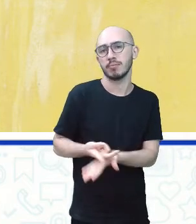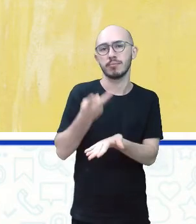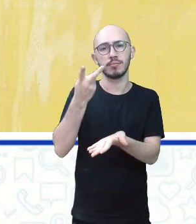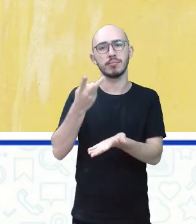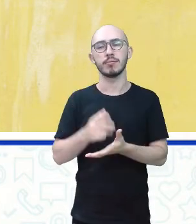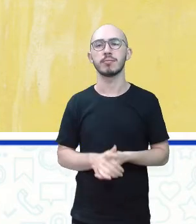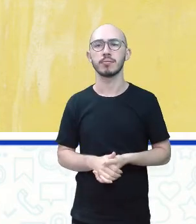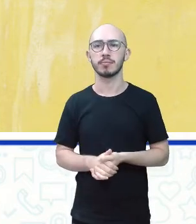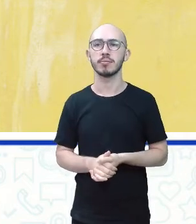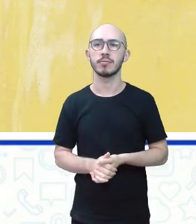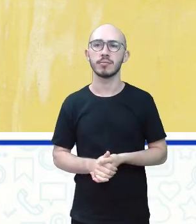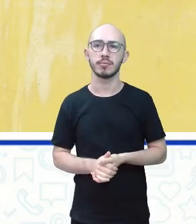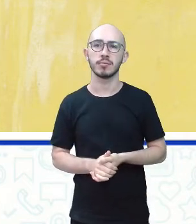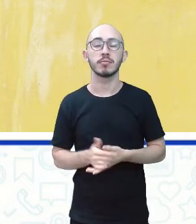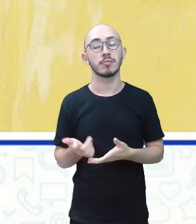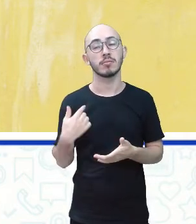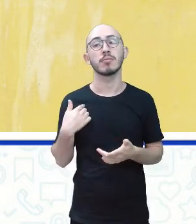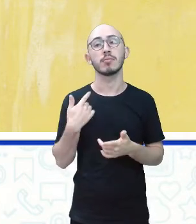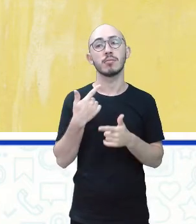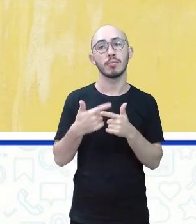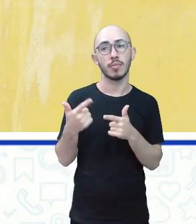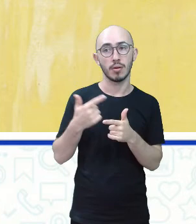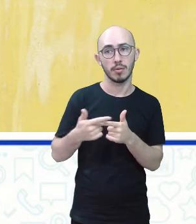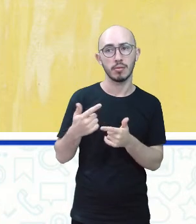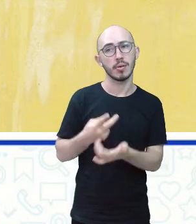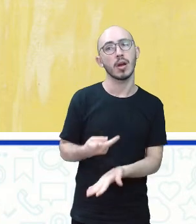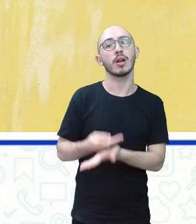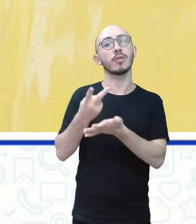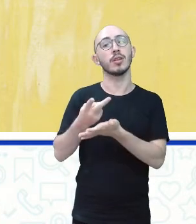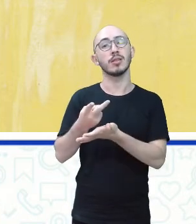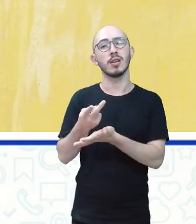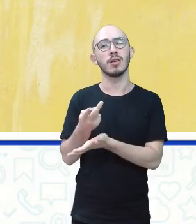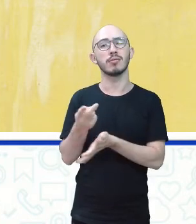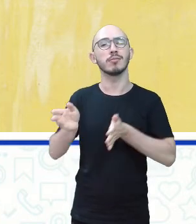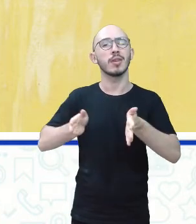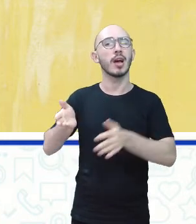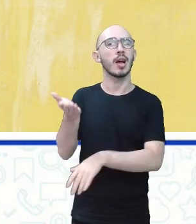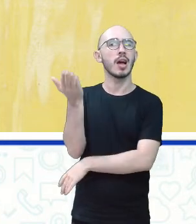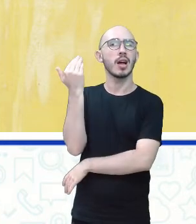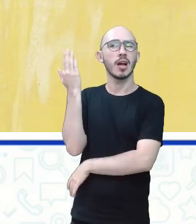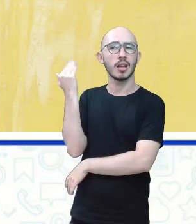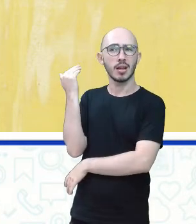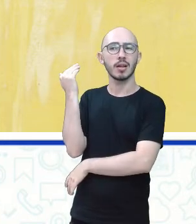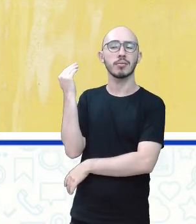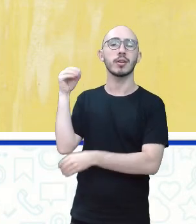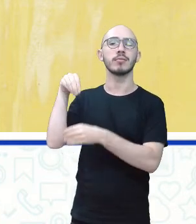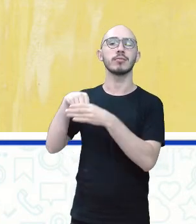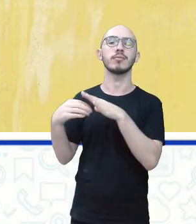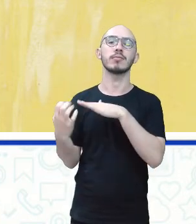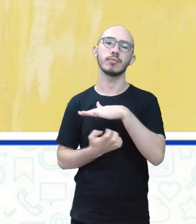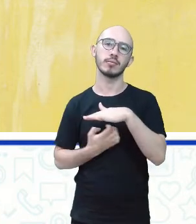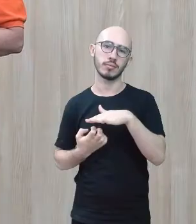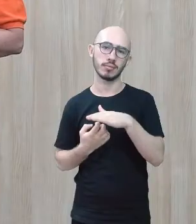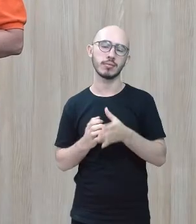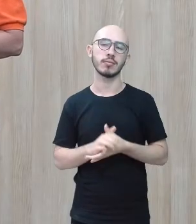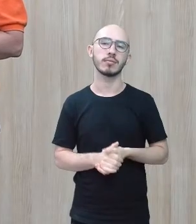ocorreram. Os problemas ocorreram naquela época na